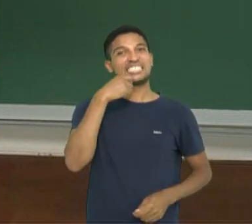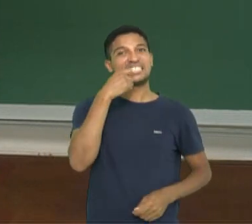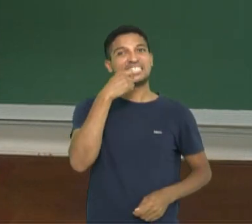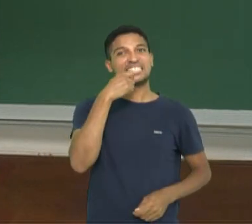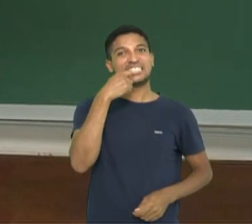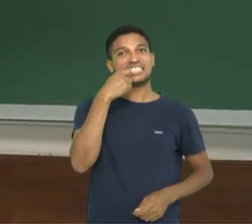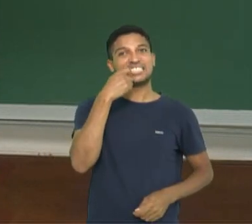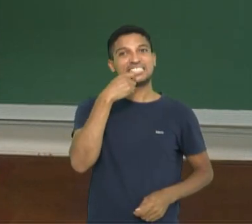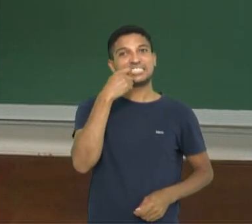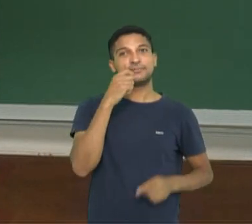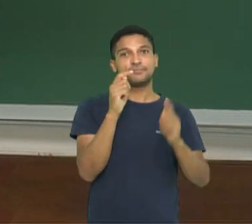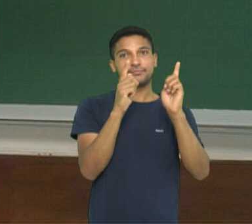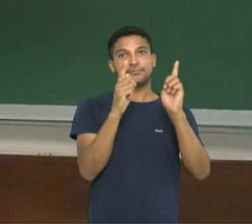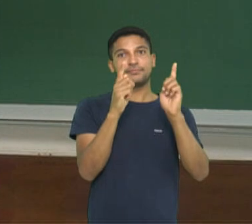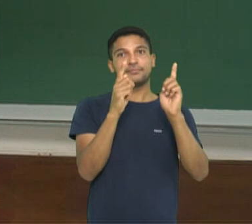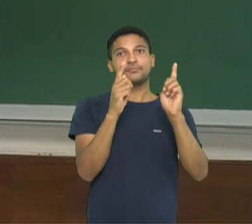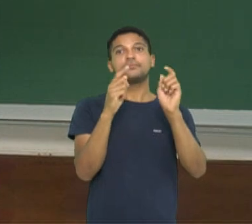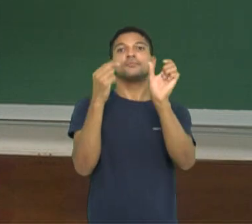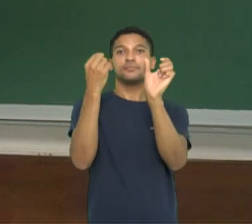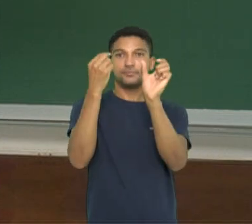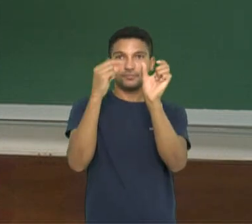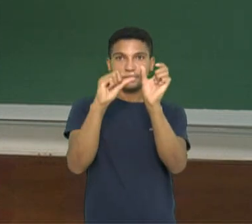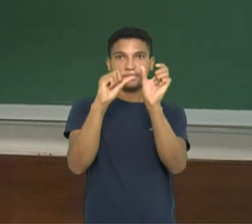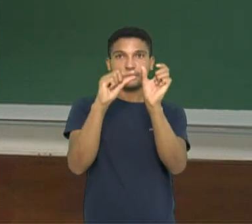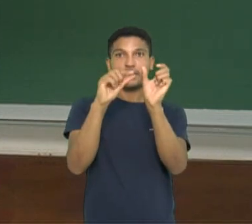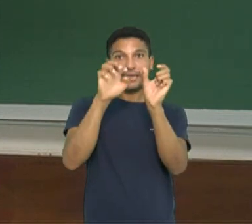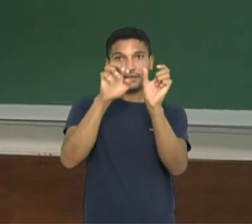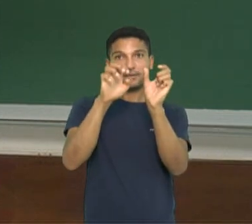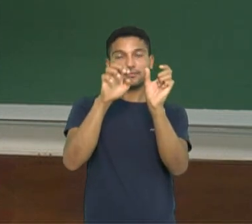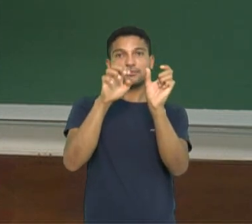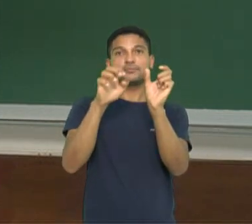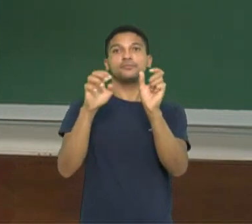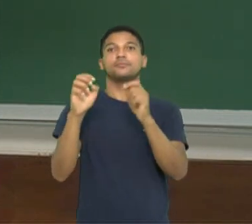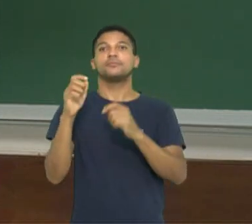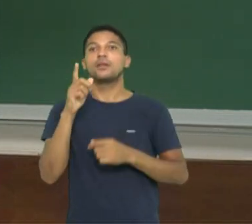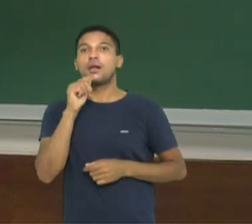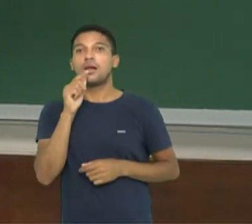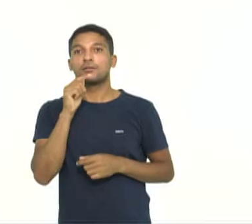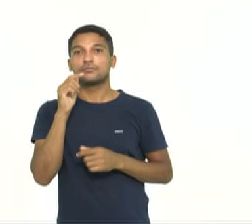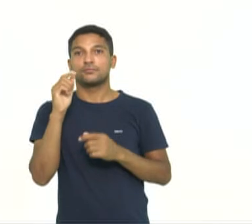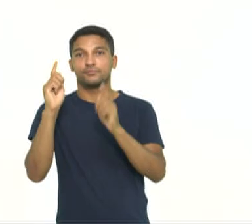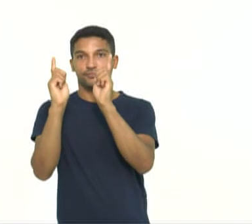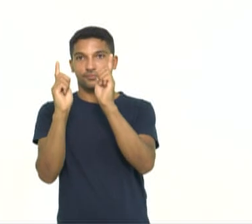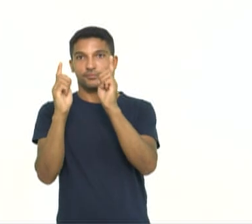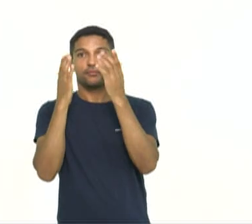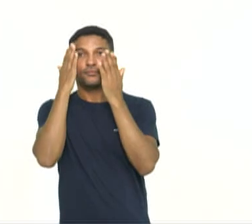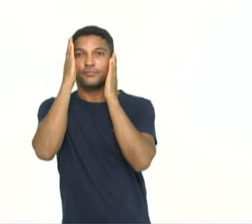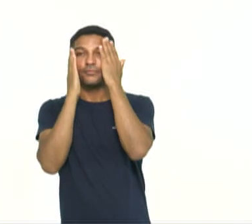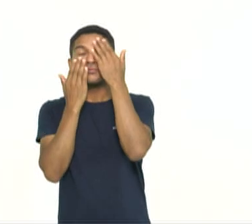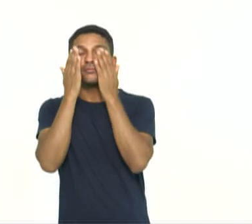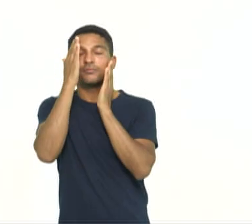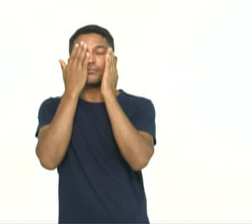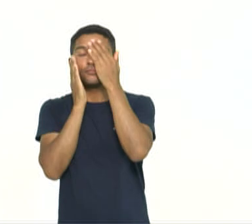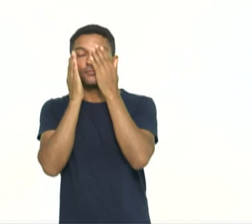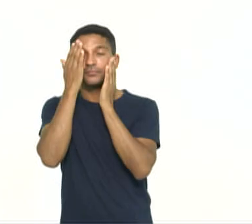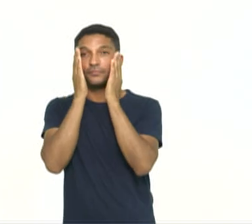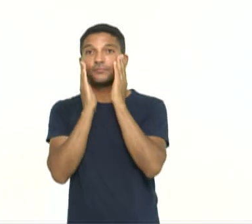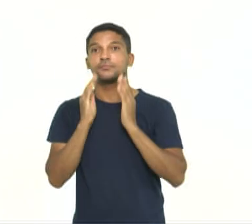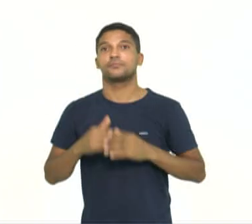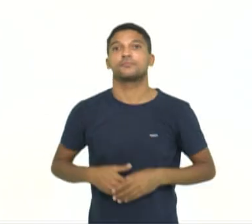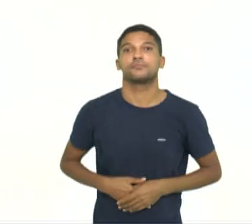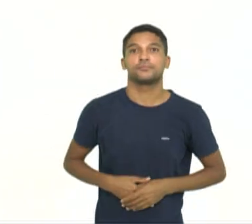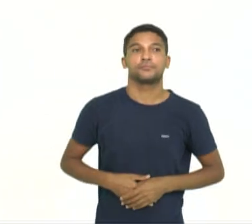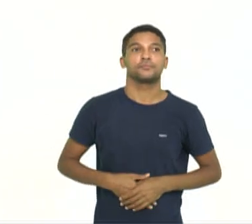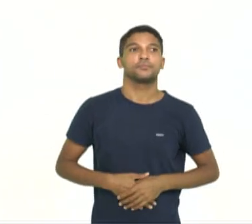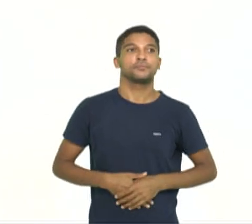tudo isso por meio de conjunções coordenadas aditivas, né? Assisti ao filme, comi pipoca e tomei suco.